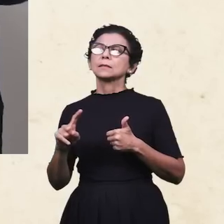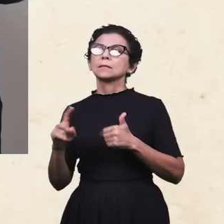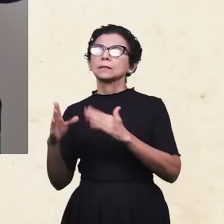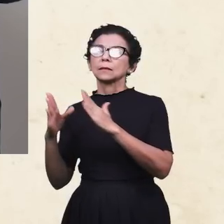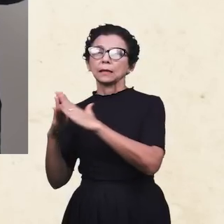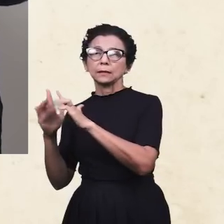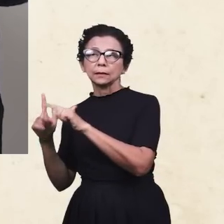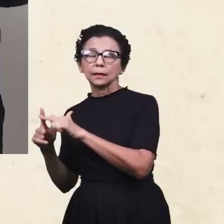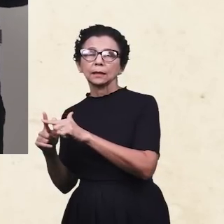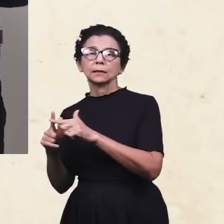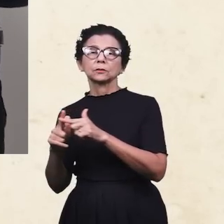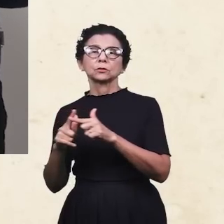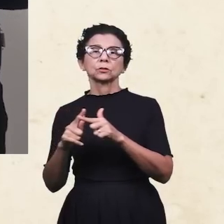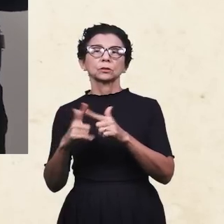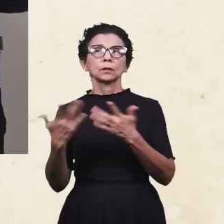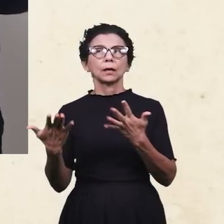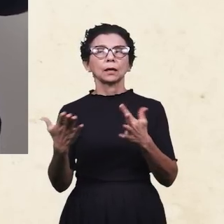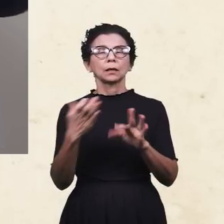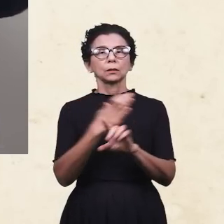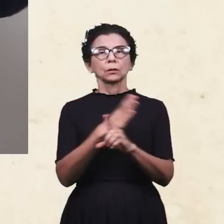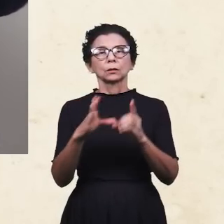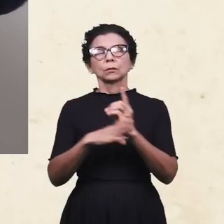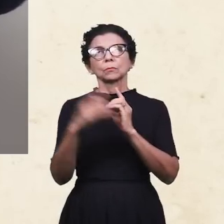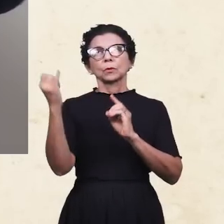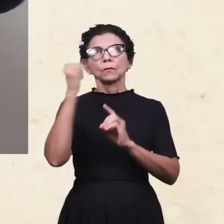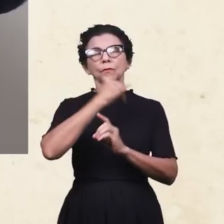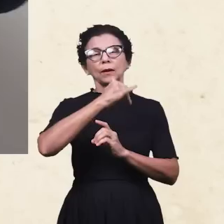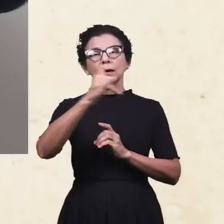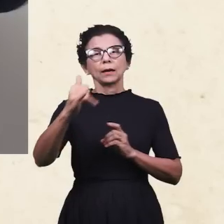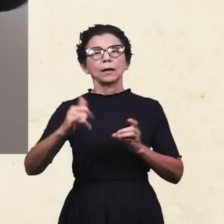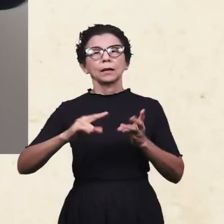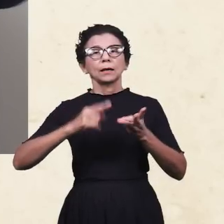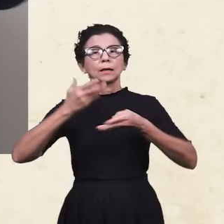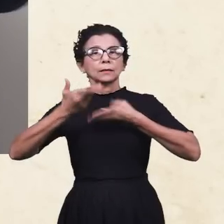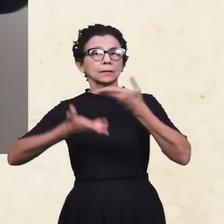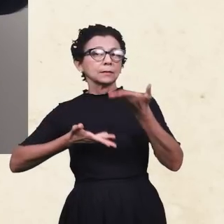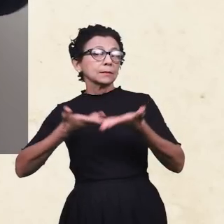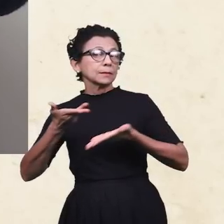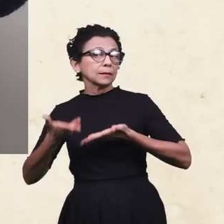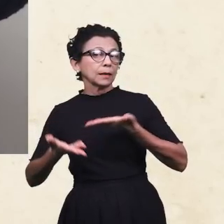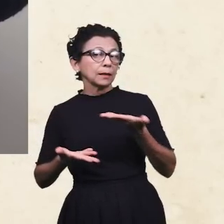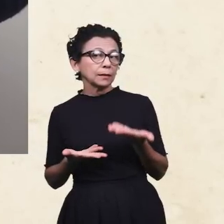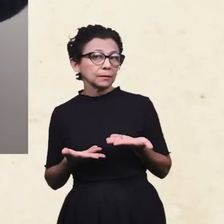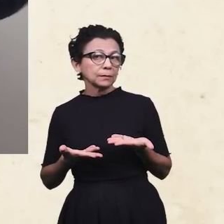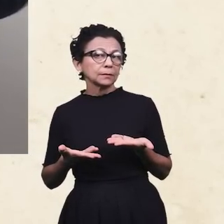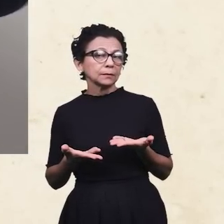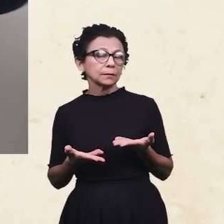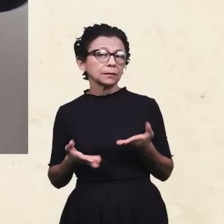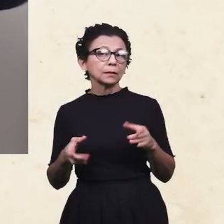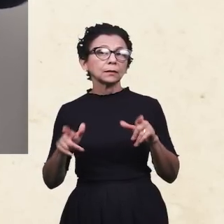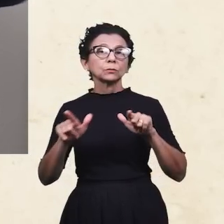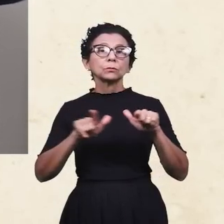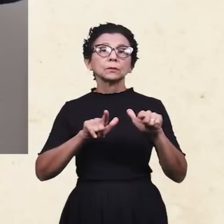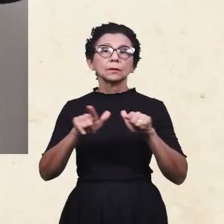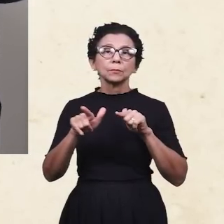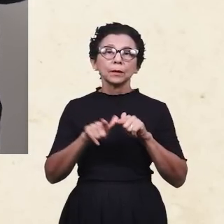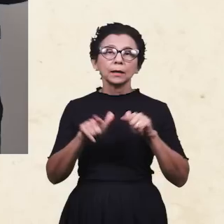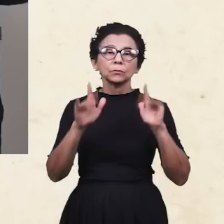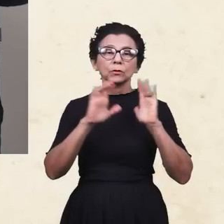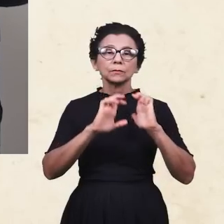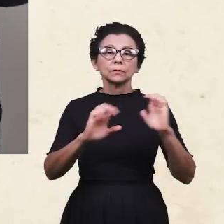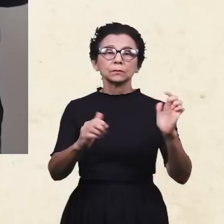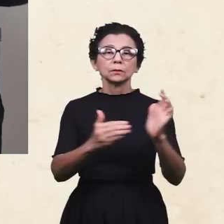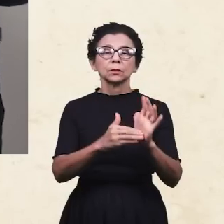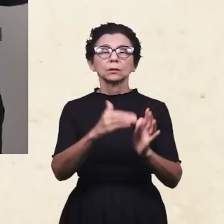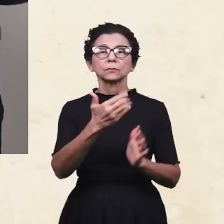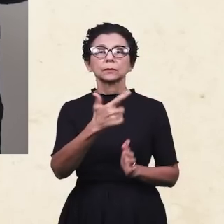culto profético, numa assistência, no Evangelho Sem Fronteiras, o Senhor fala